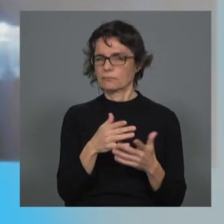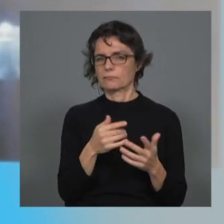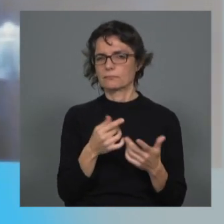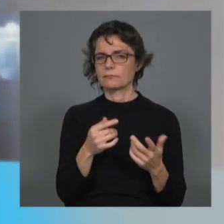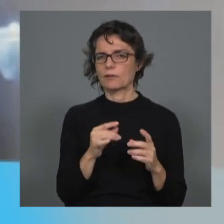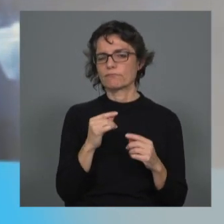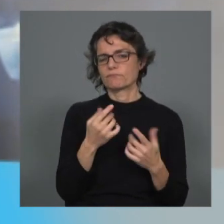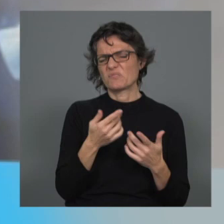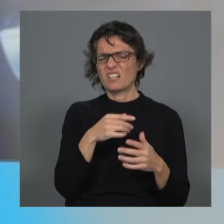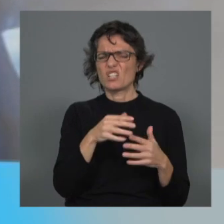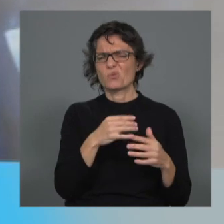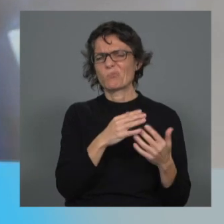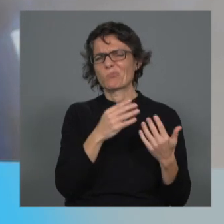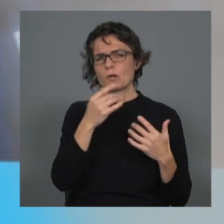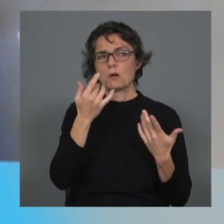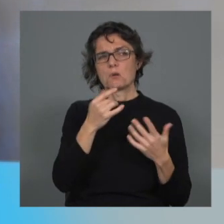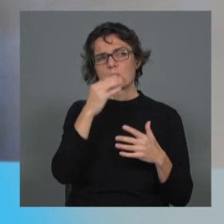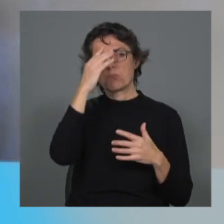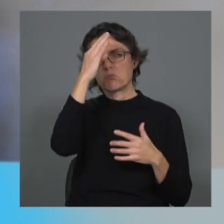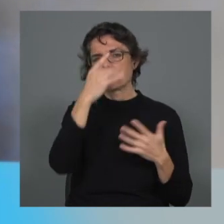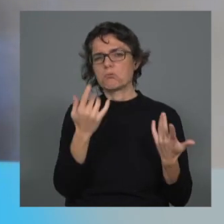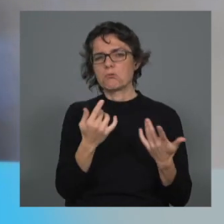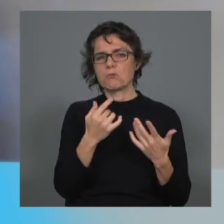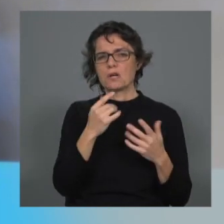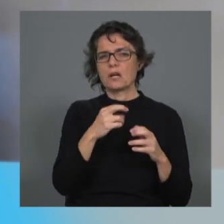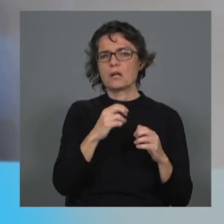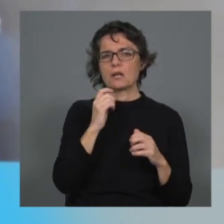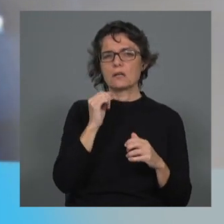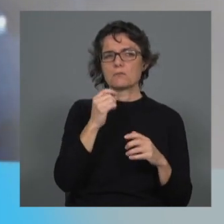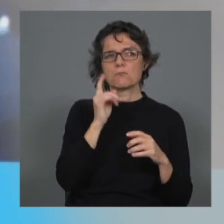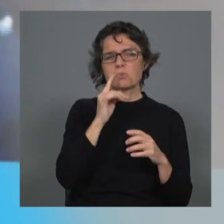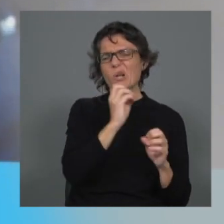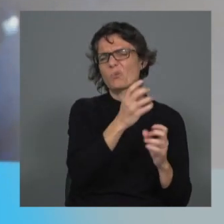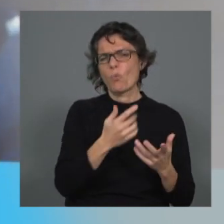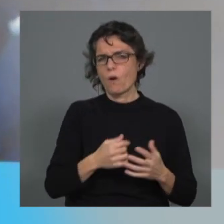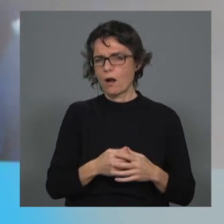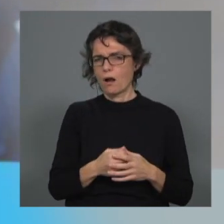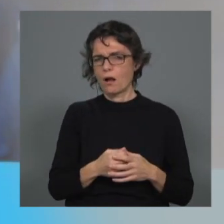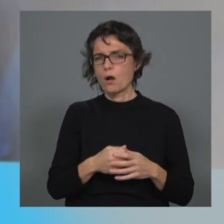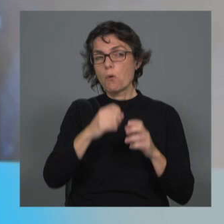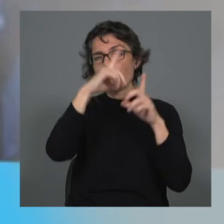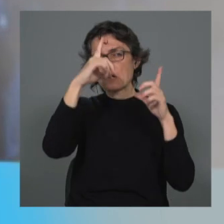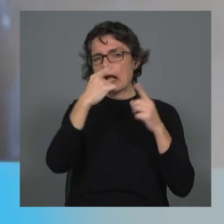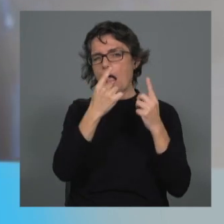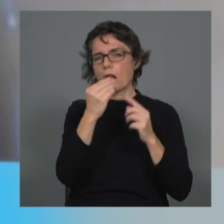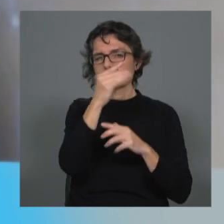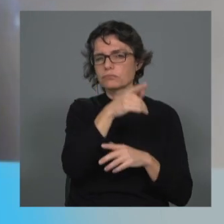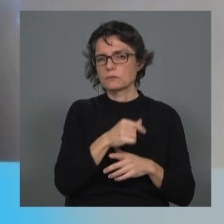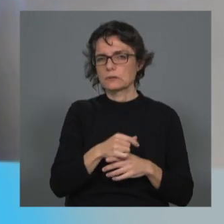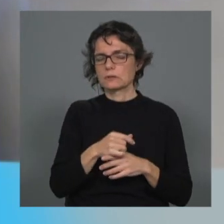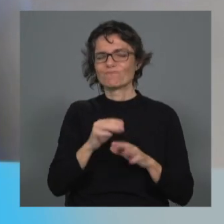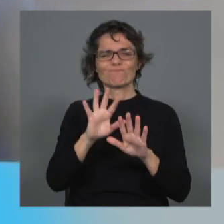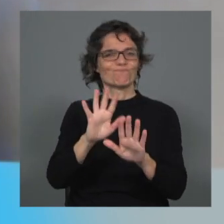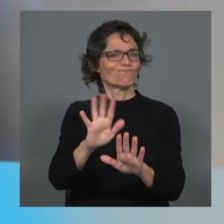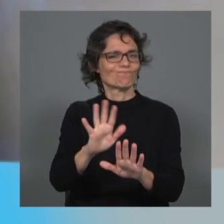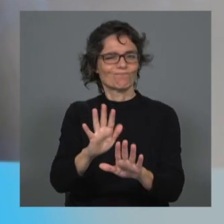criar ilusões relativamente a algo que não pode deixar de ser visto com verdade.